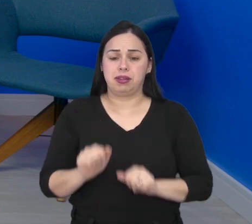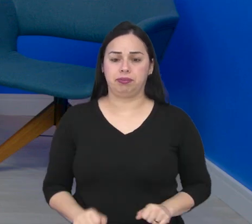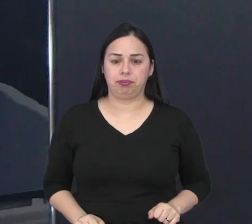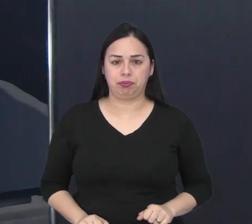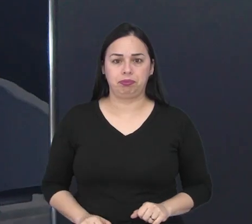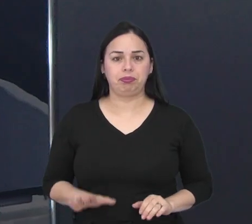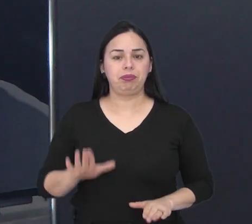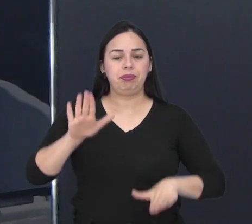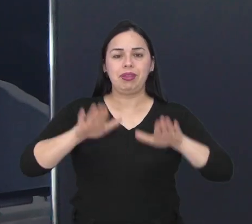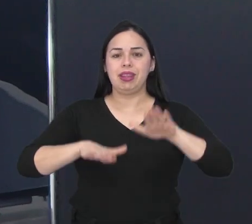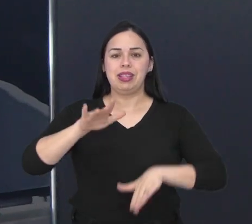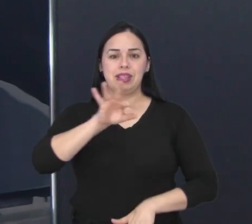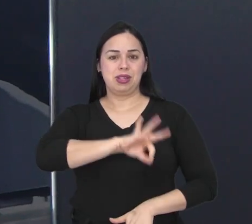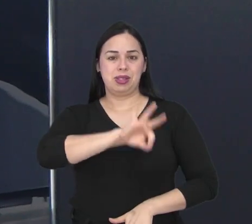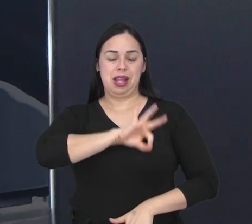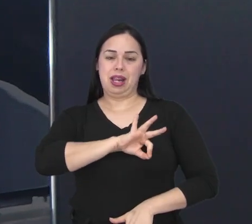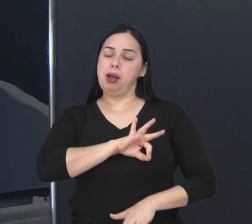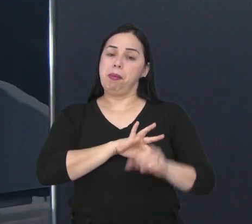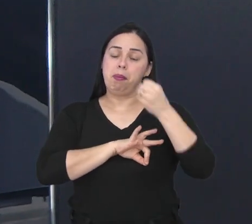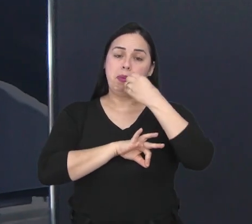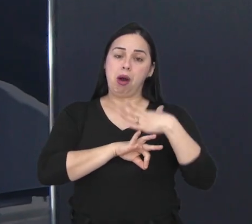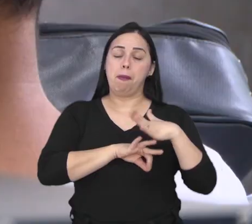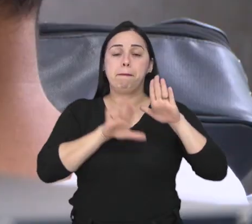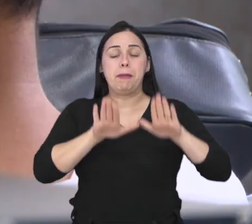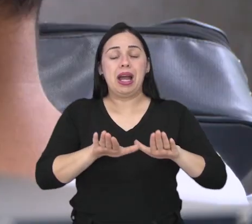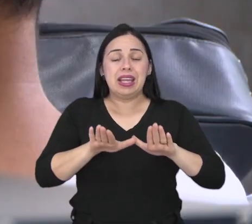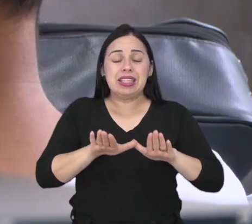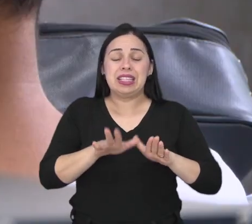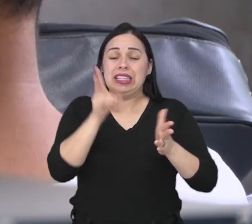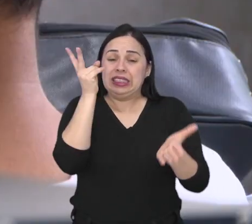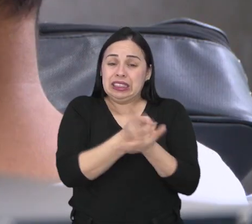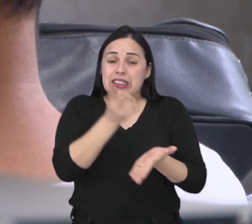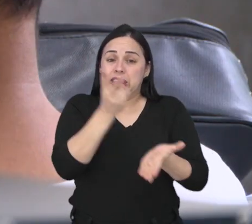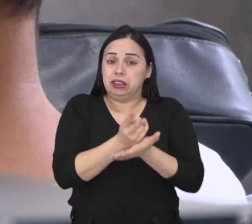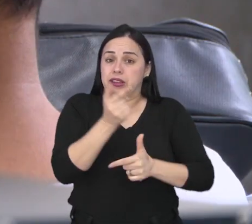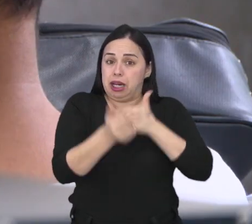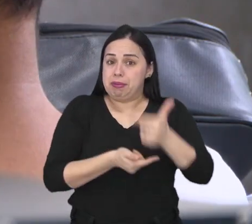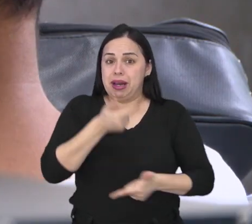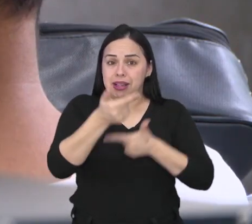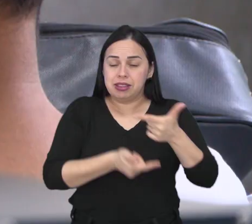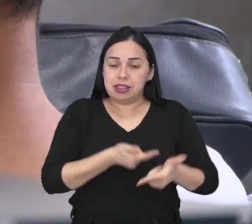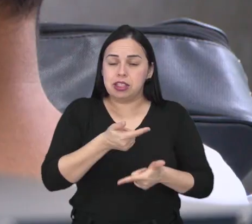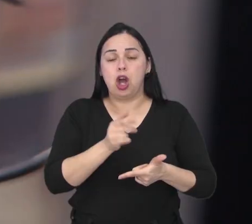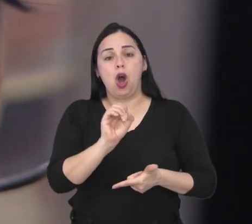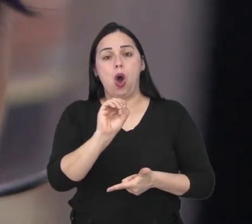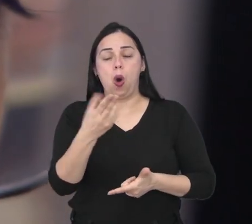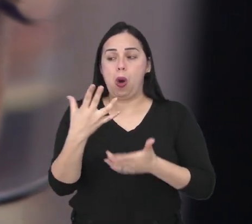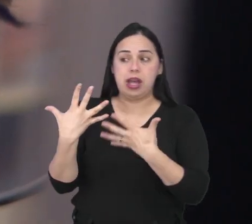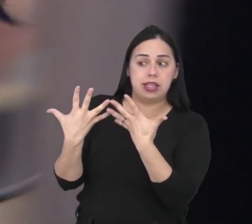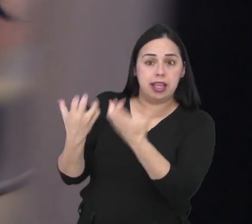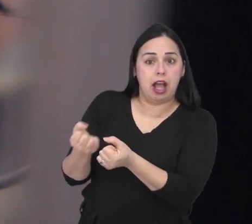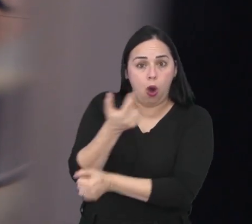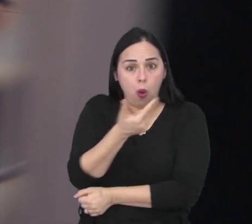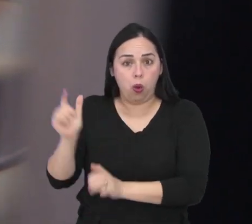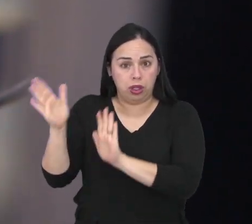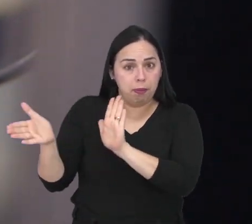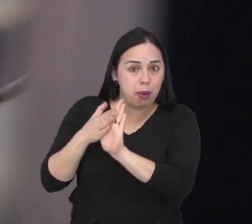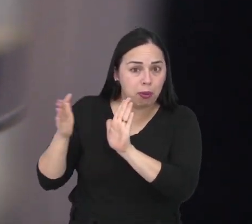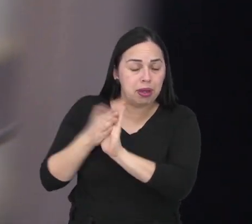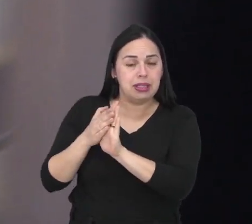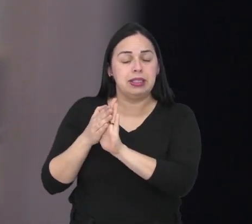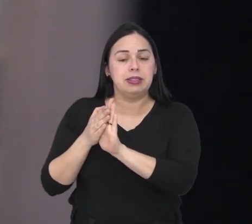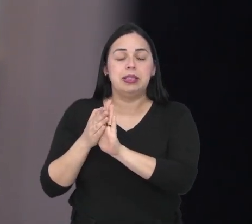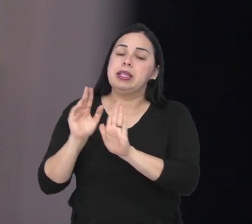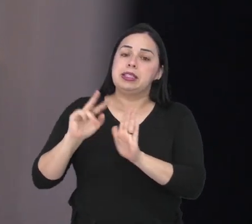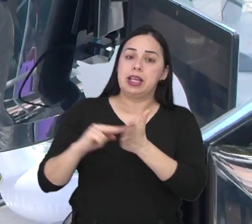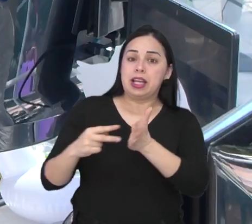oferecer. Nem sempre é só pelo salário. Para muita gente, a decisão de continuar ou não no emprego ou até mesmo aceitar uma